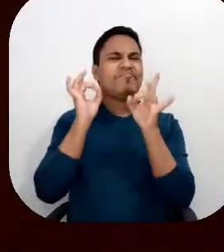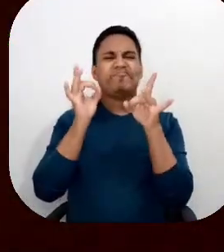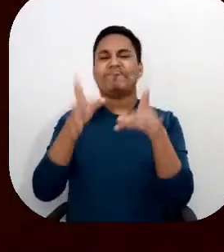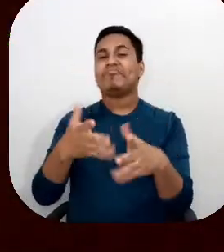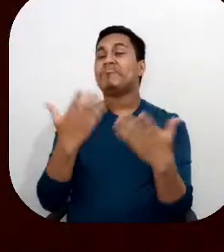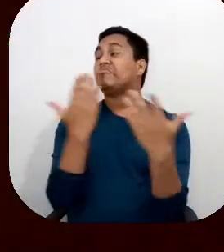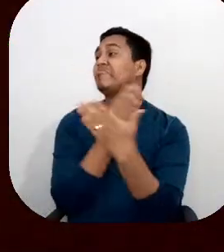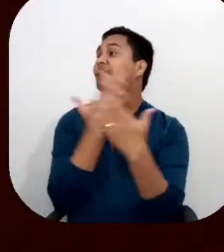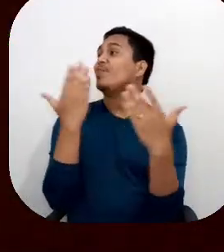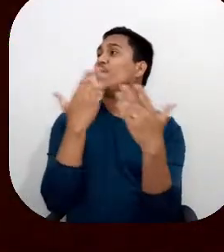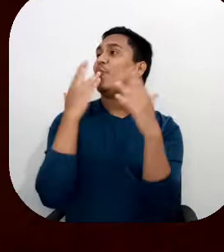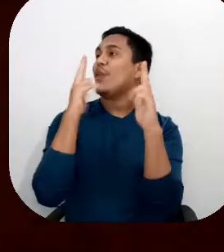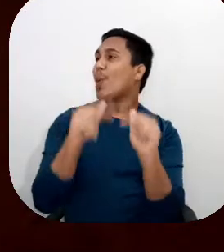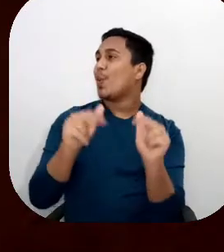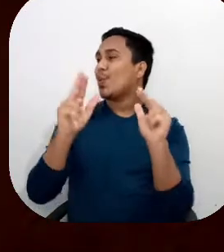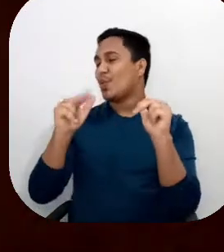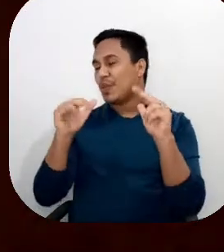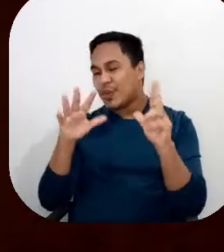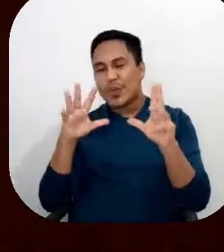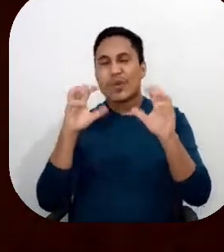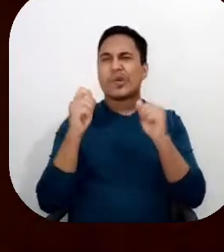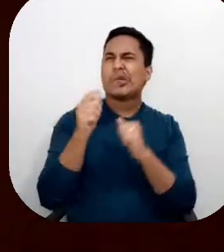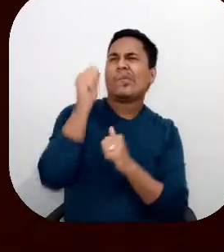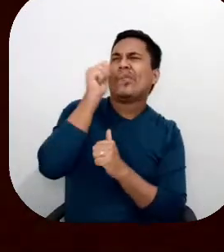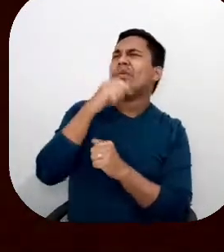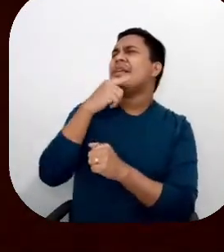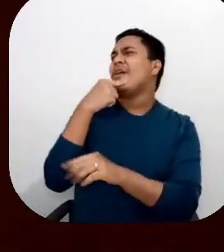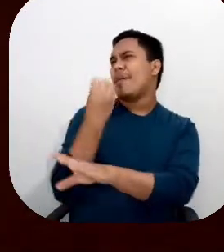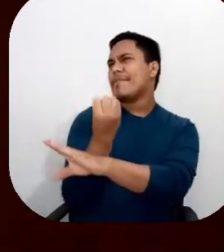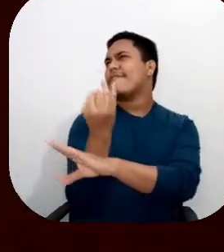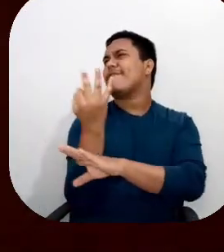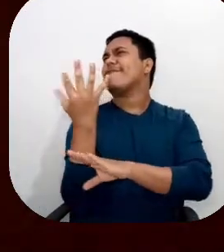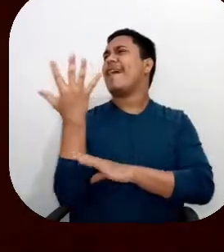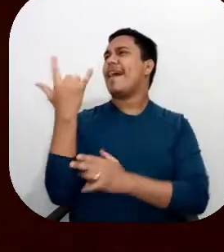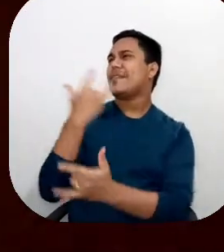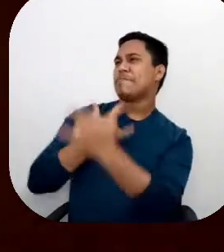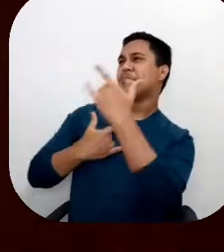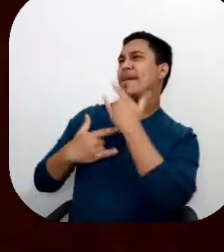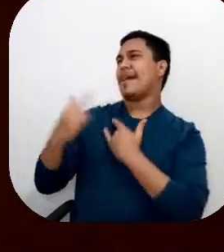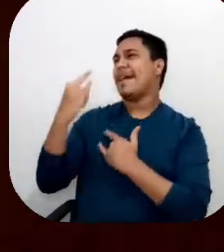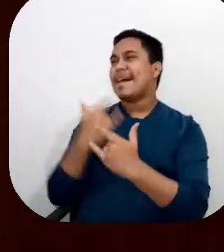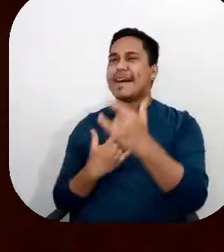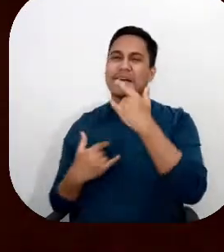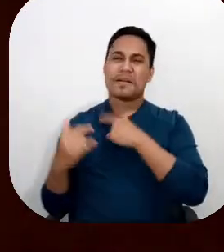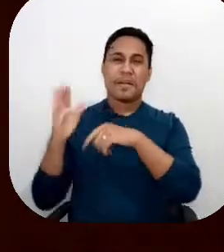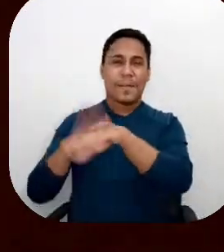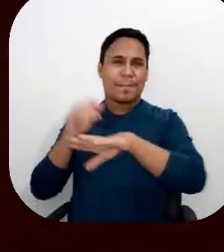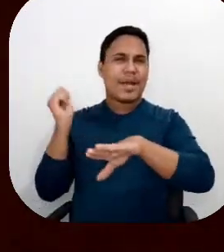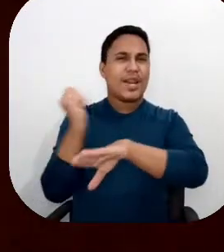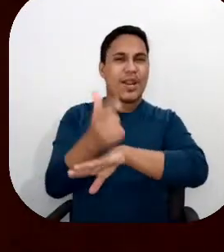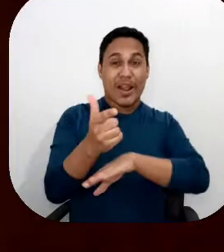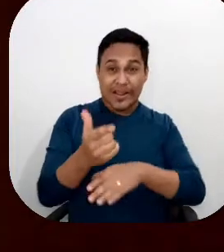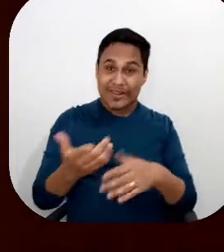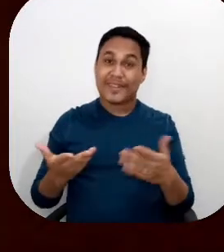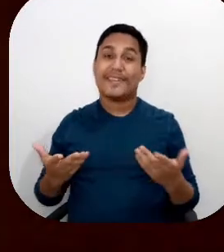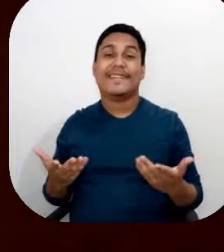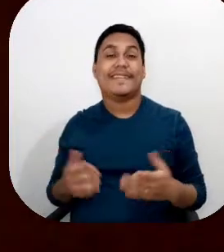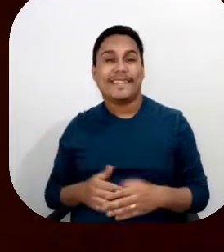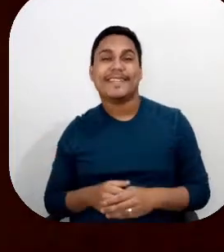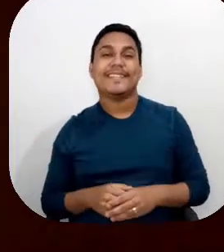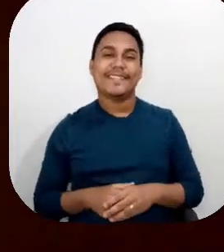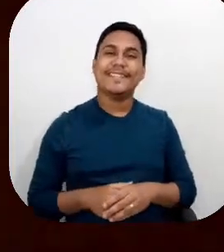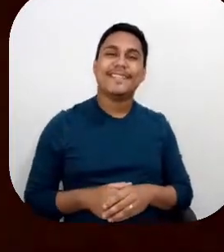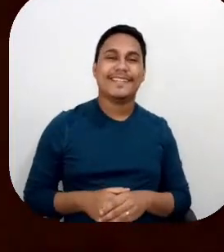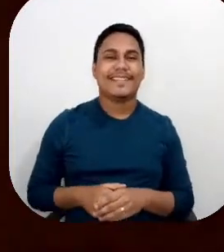365 dias sem te ver. Homens e mulheres me amaram mais e melhor que